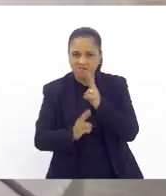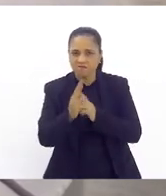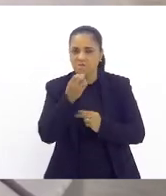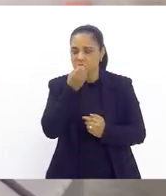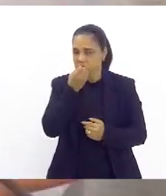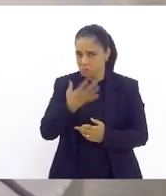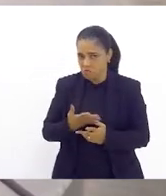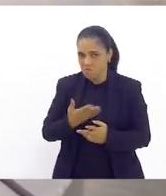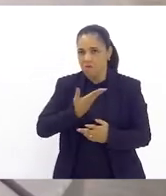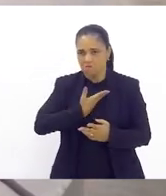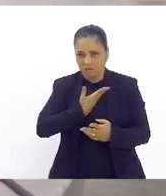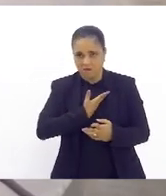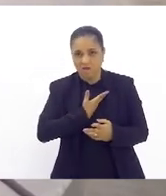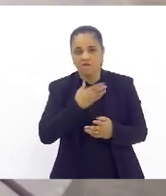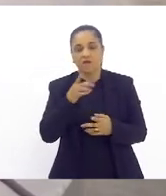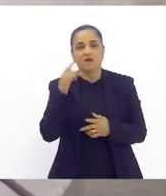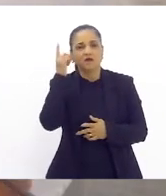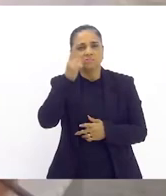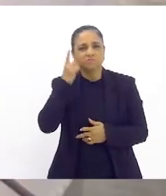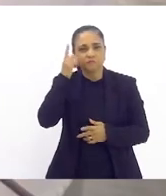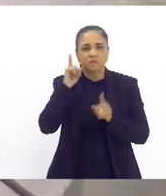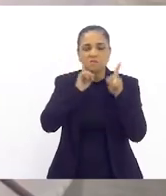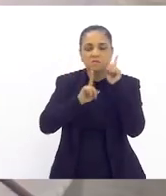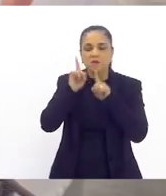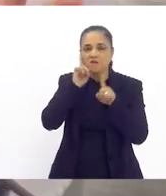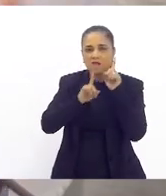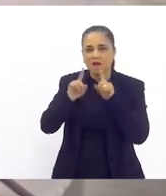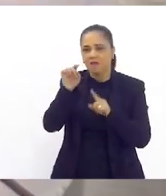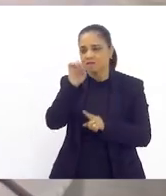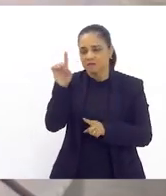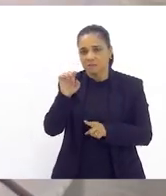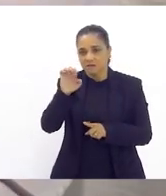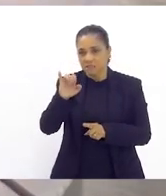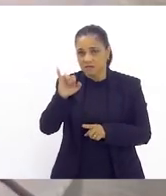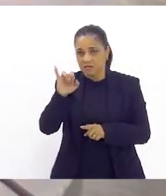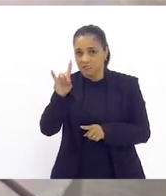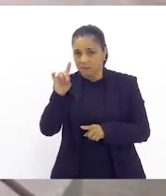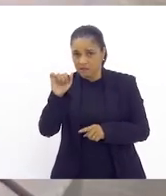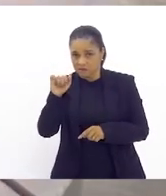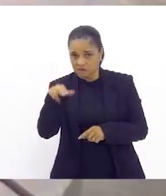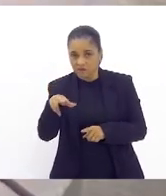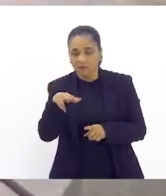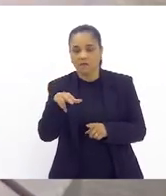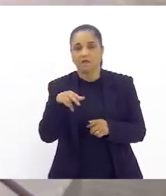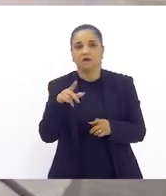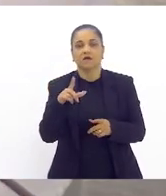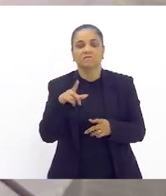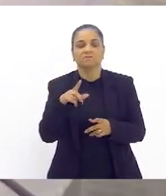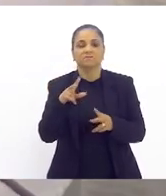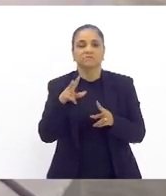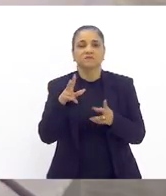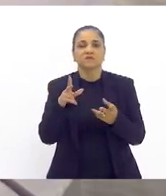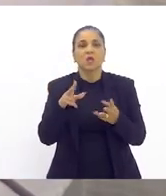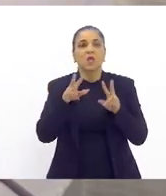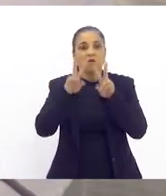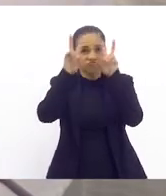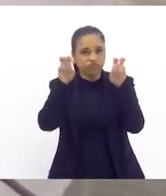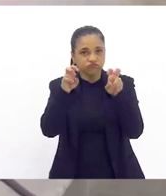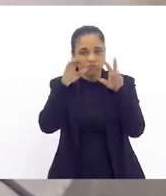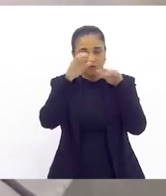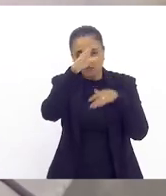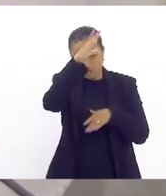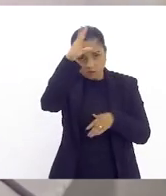crítica lá em Maricá com Maria deputada e como é que todos que está aqui ela não é pessoalizada é uma questão do cidadão